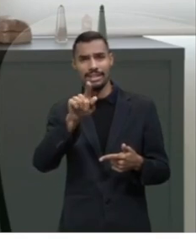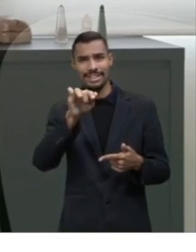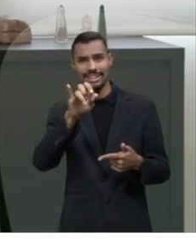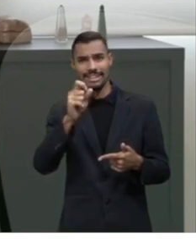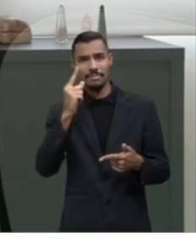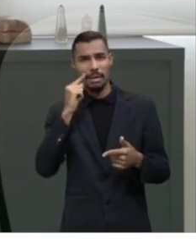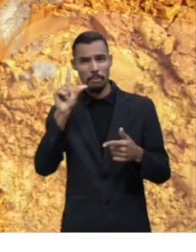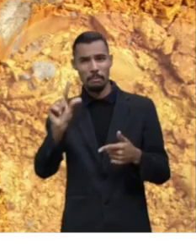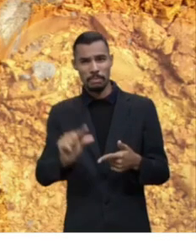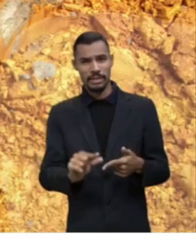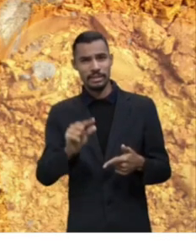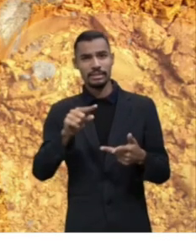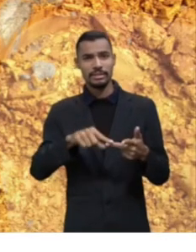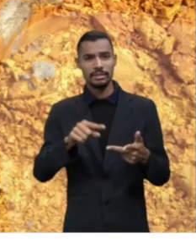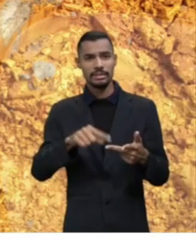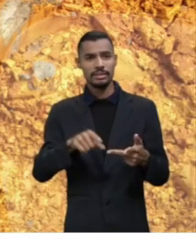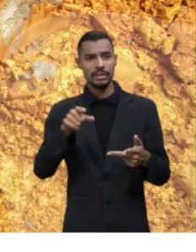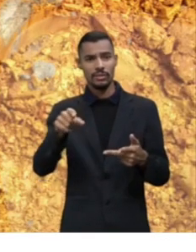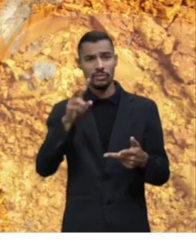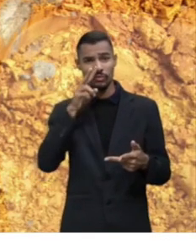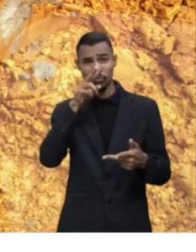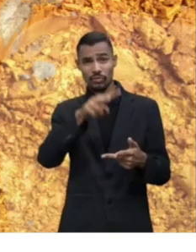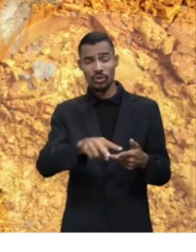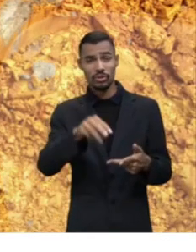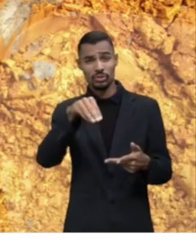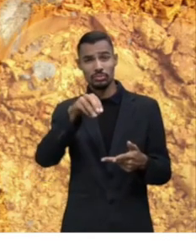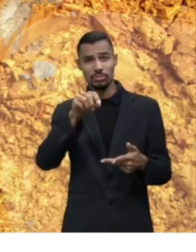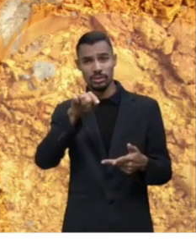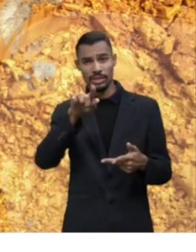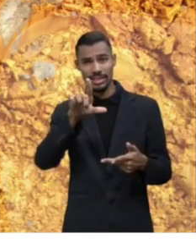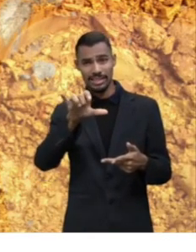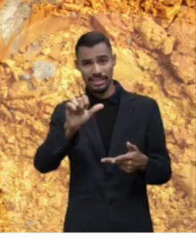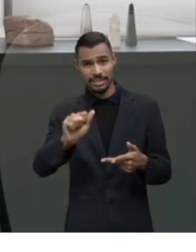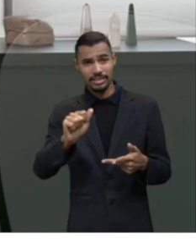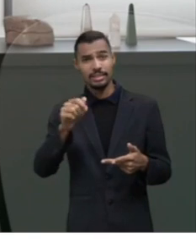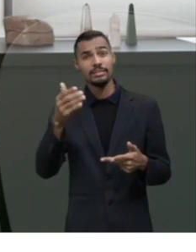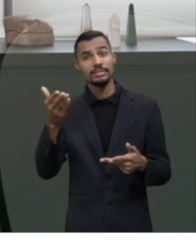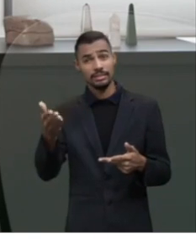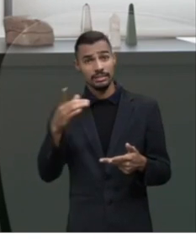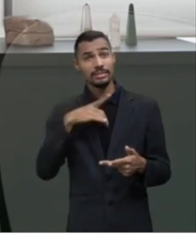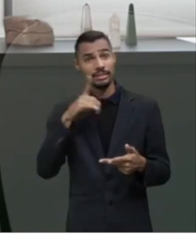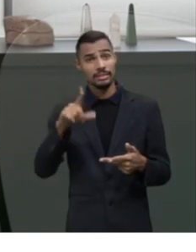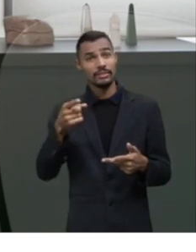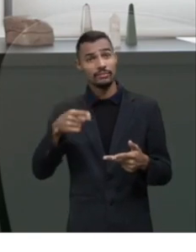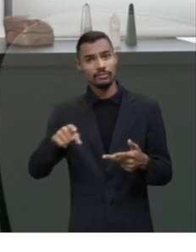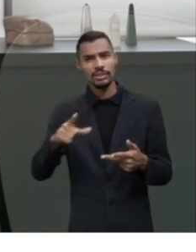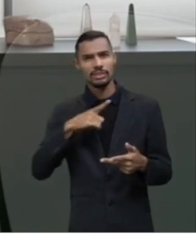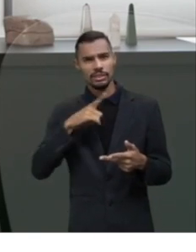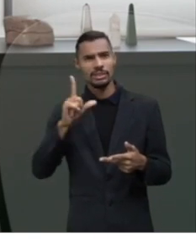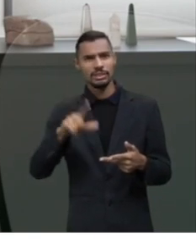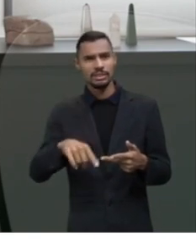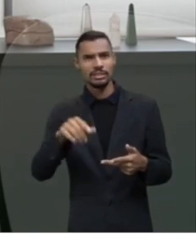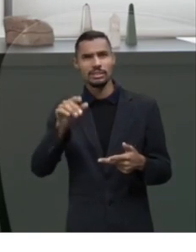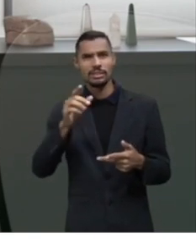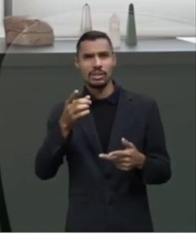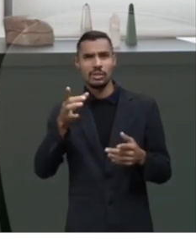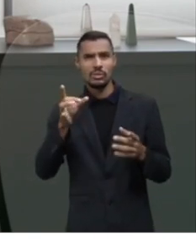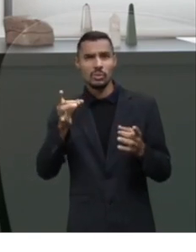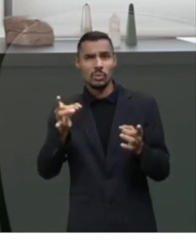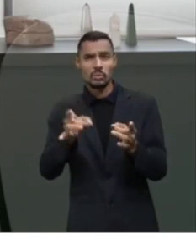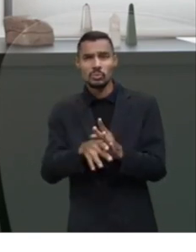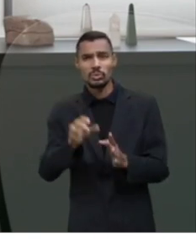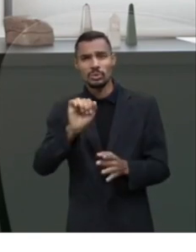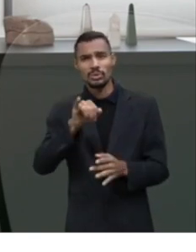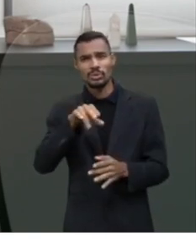pequena intensidade, estacas com forte anomalia ou com dano, tá? E por fim tem um sinal inconclusivo, que